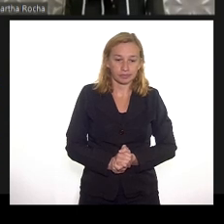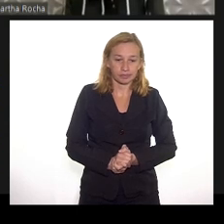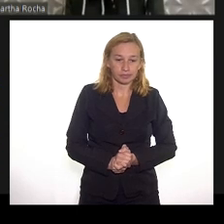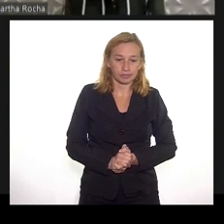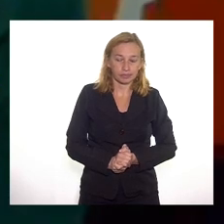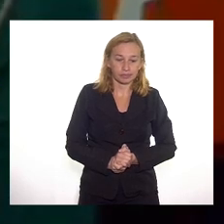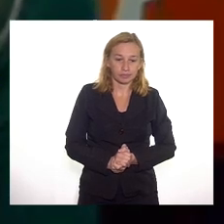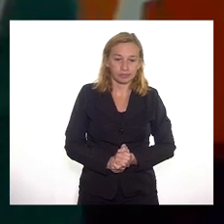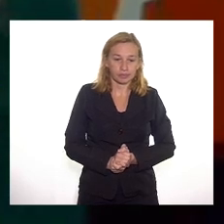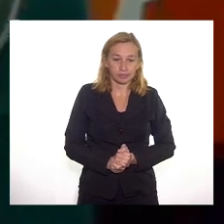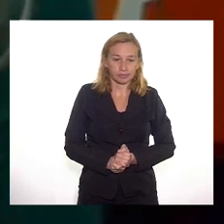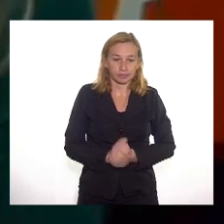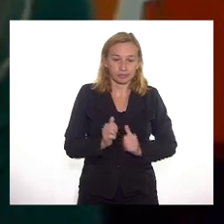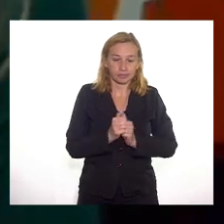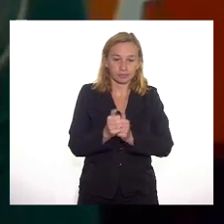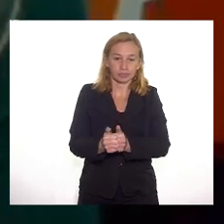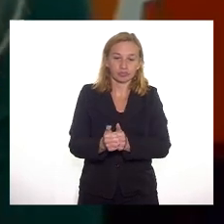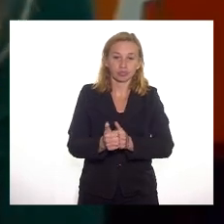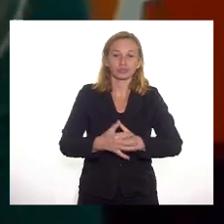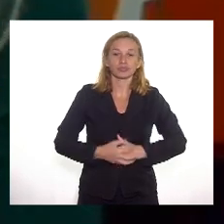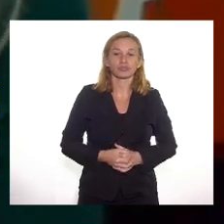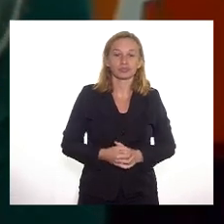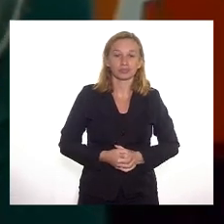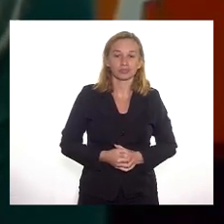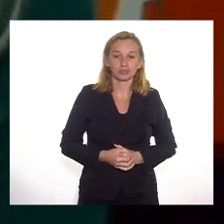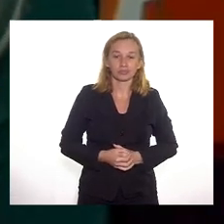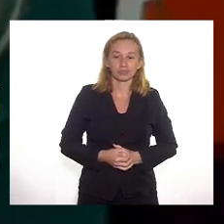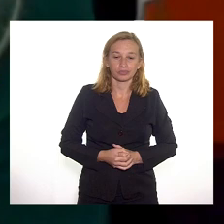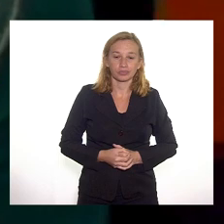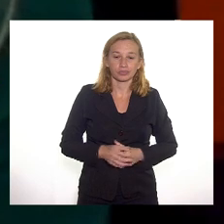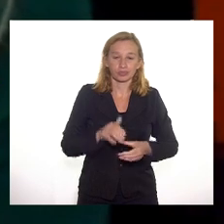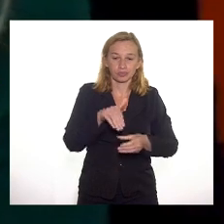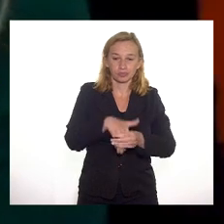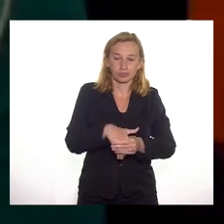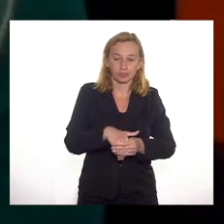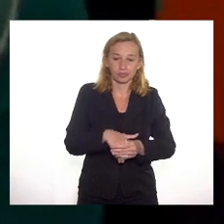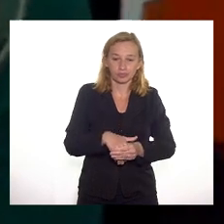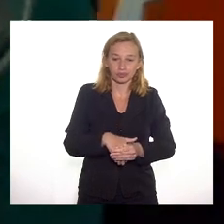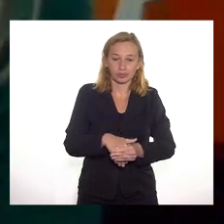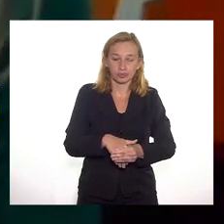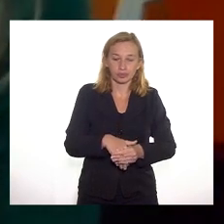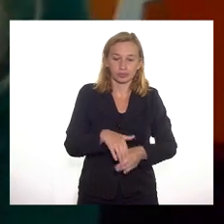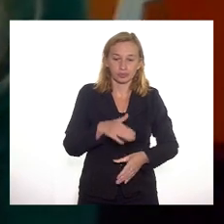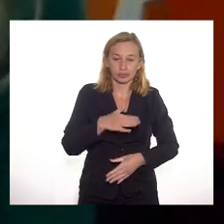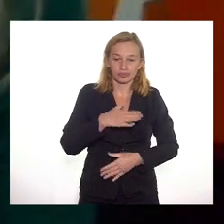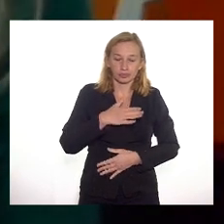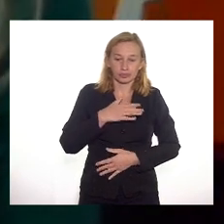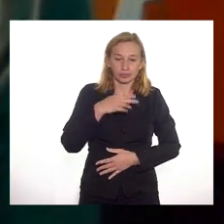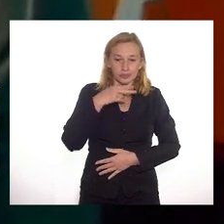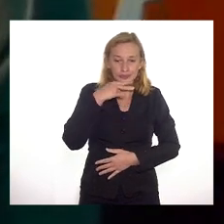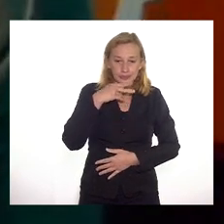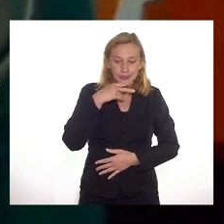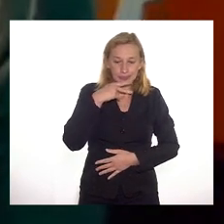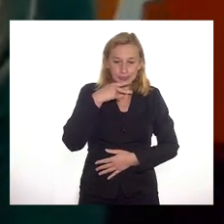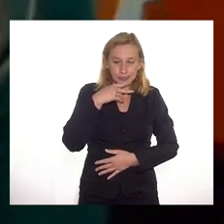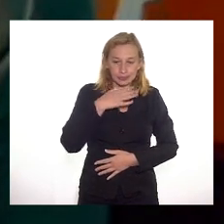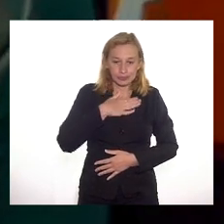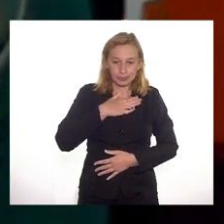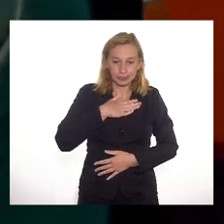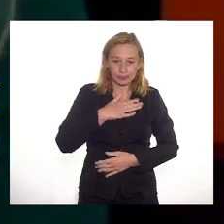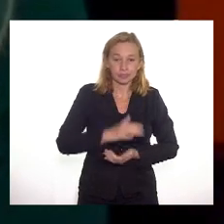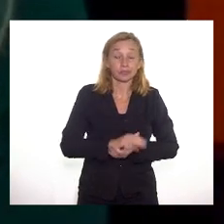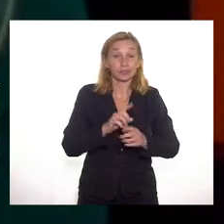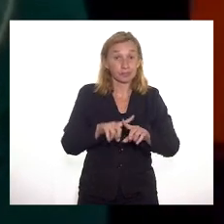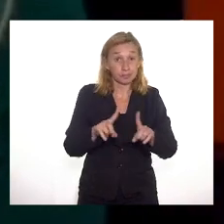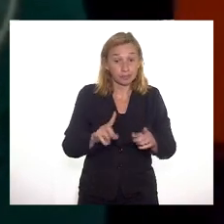Presidente, eu vou acompanhar aqui a voto da minha bancada, da minha liderança, mas